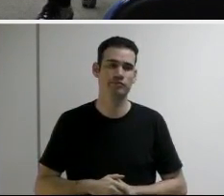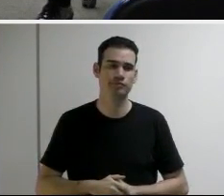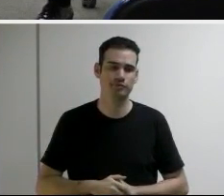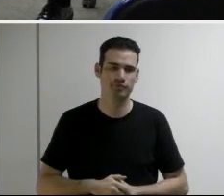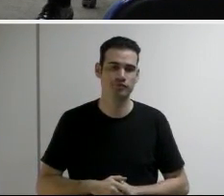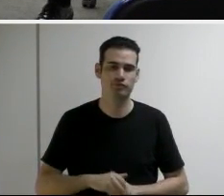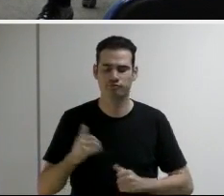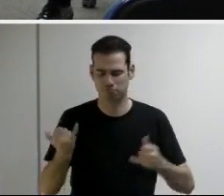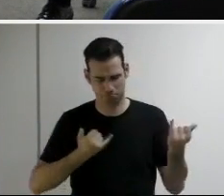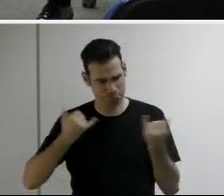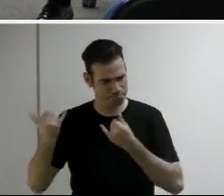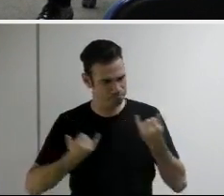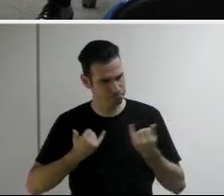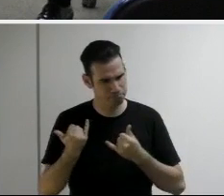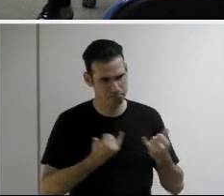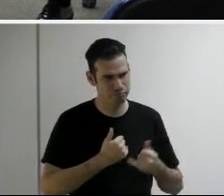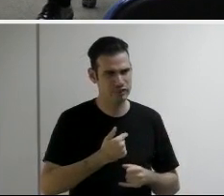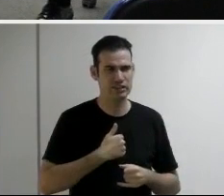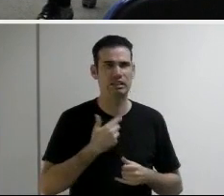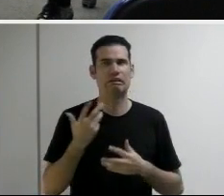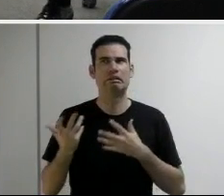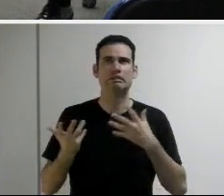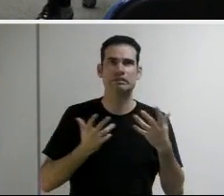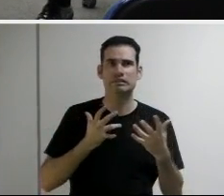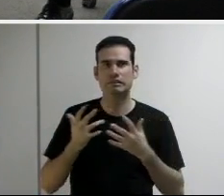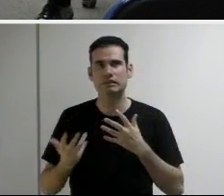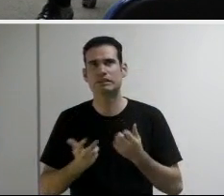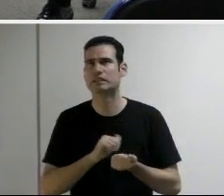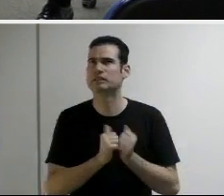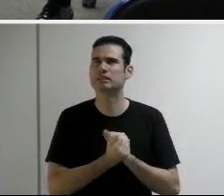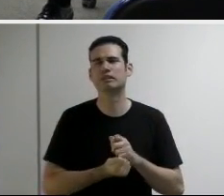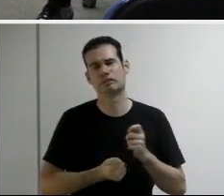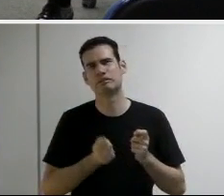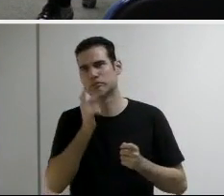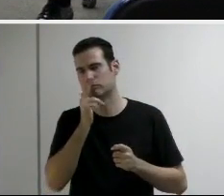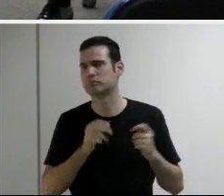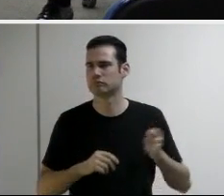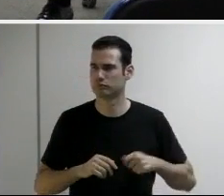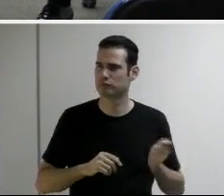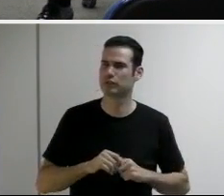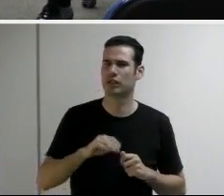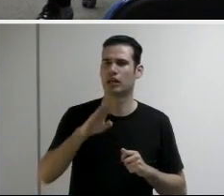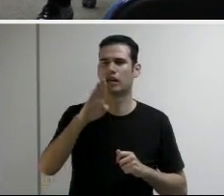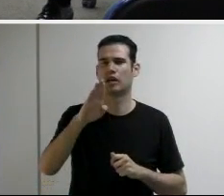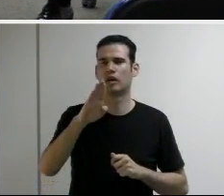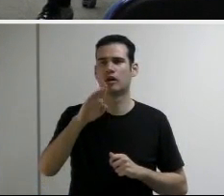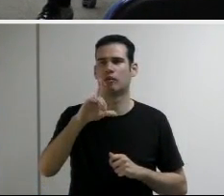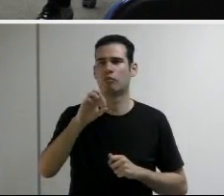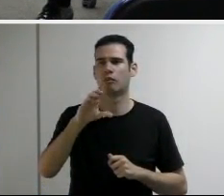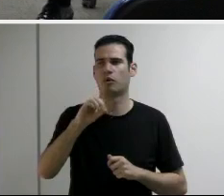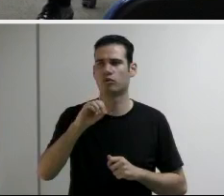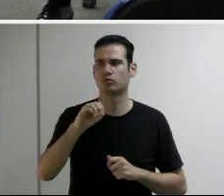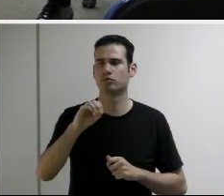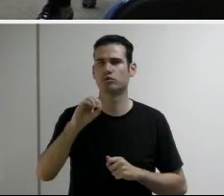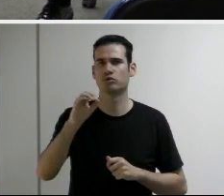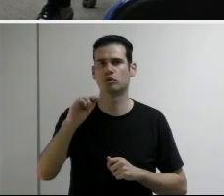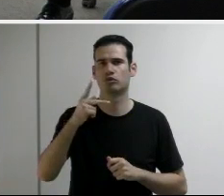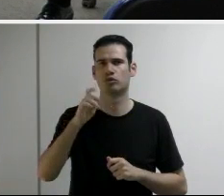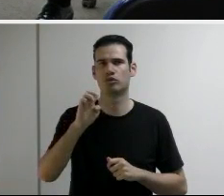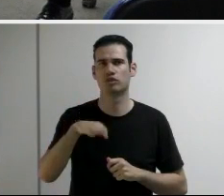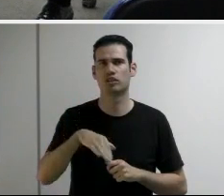a informação. Então, eu não tenho tanto receio quanto a adaptação nesse sentido com relação ao blockchain. A nossa lei não está mais